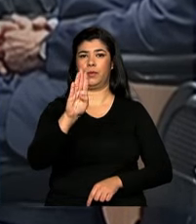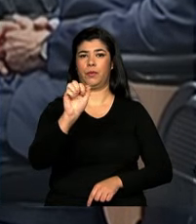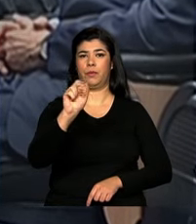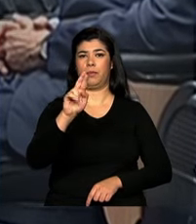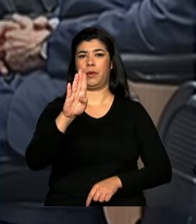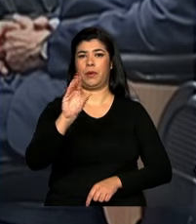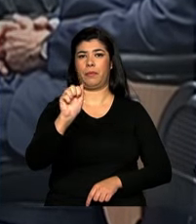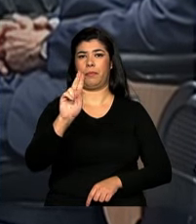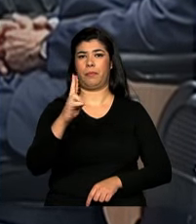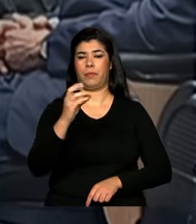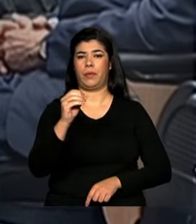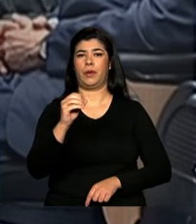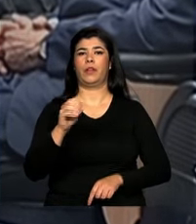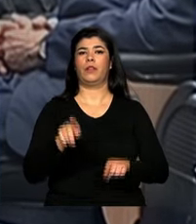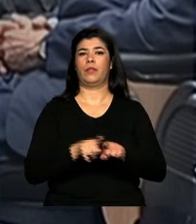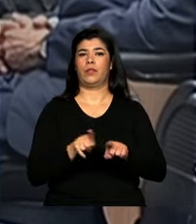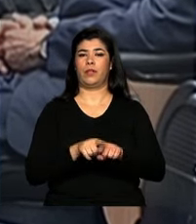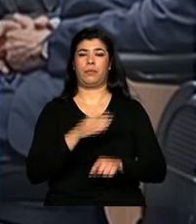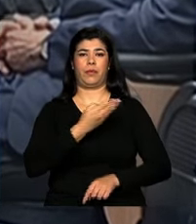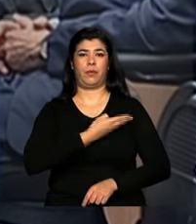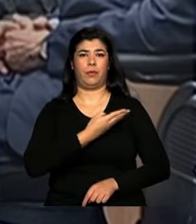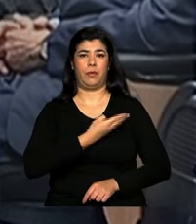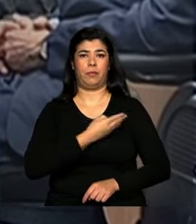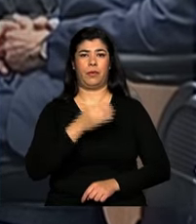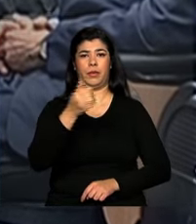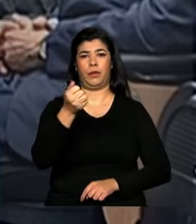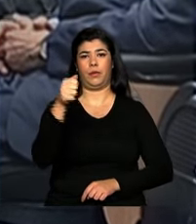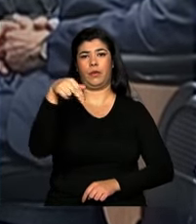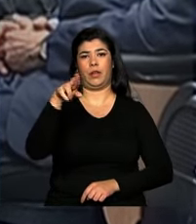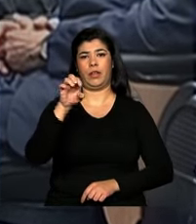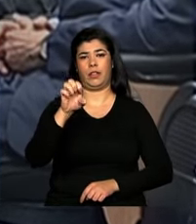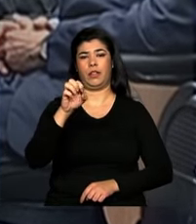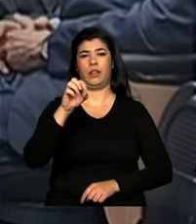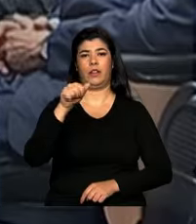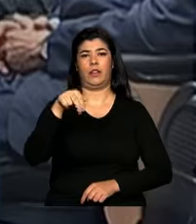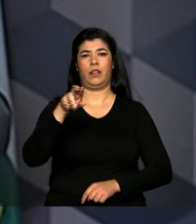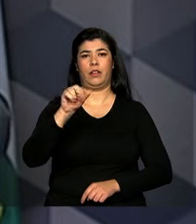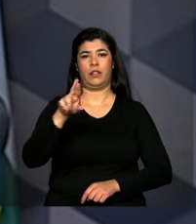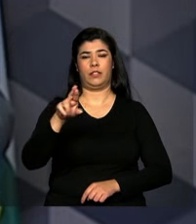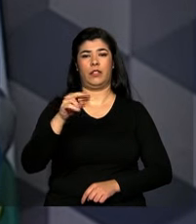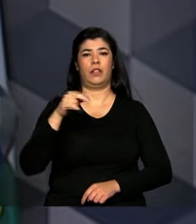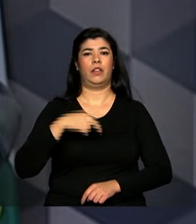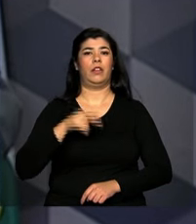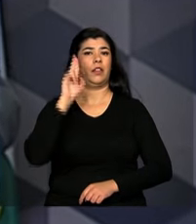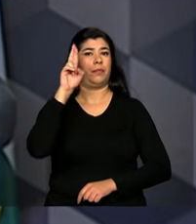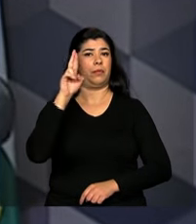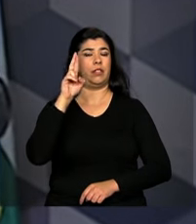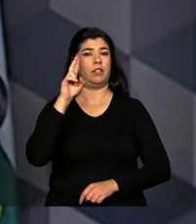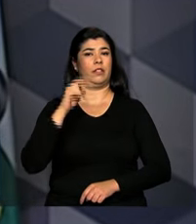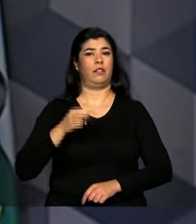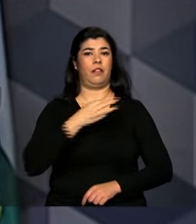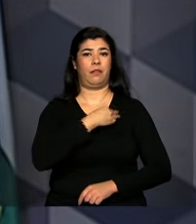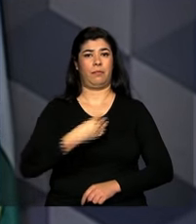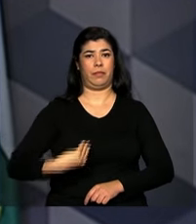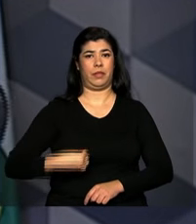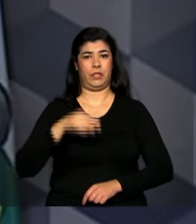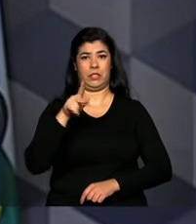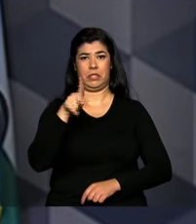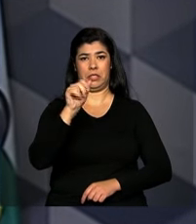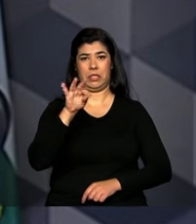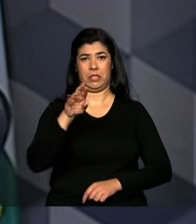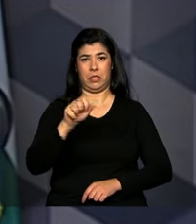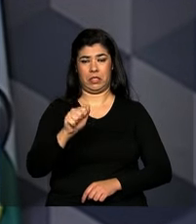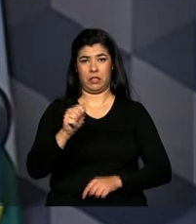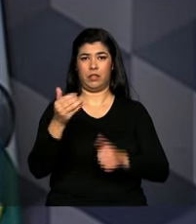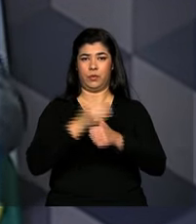meu caro amigo André Nassar, secretário de Política Agrícola, representando a nossa ministra Kátia Abreu, presidente da